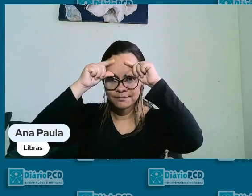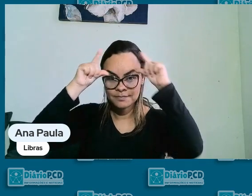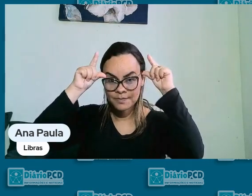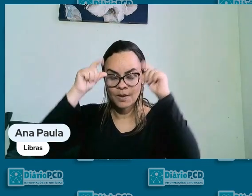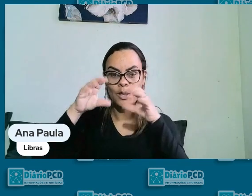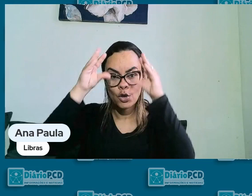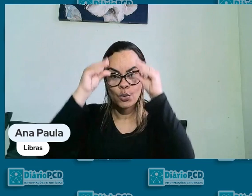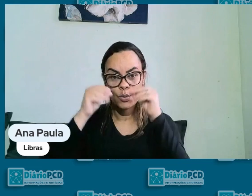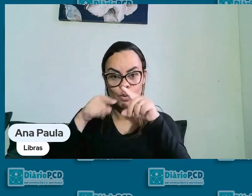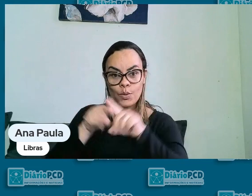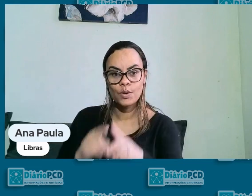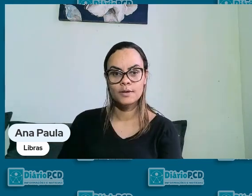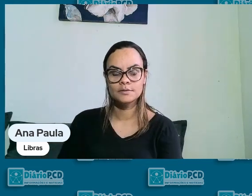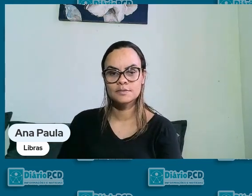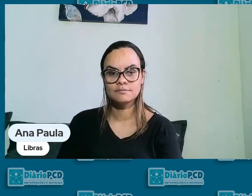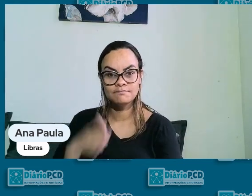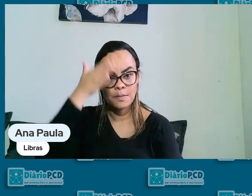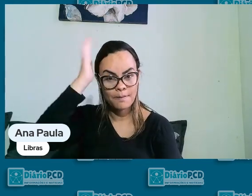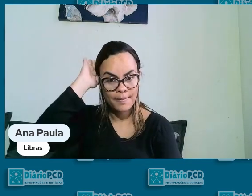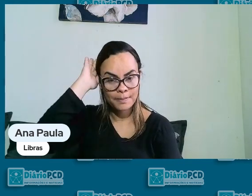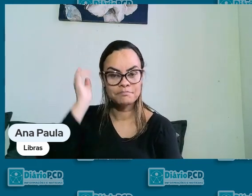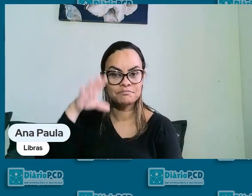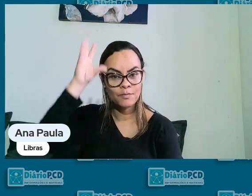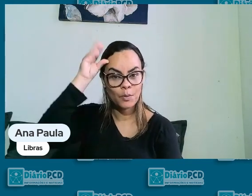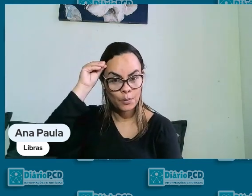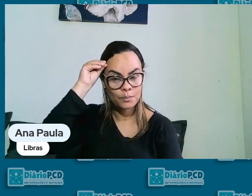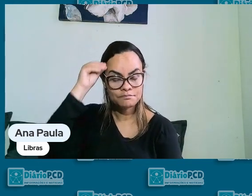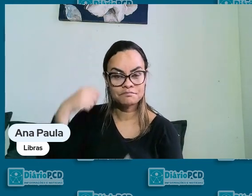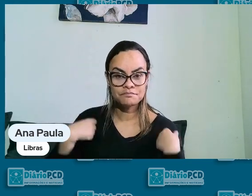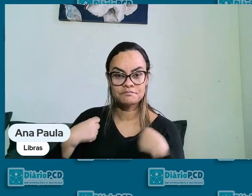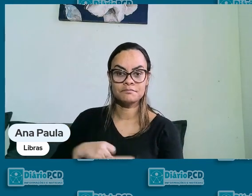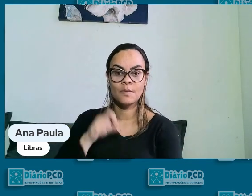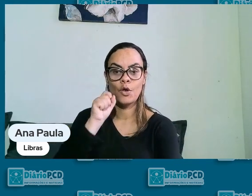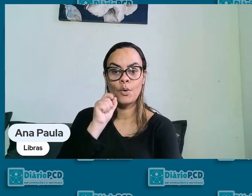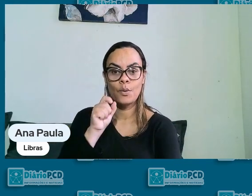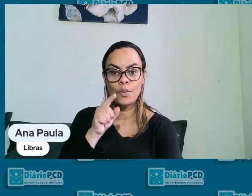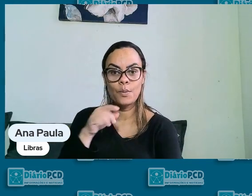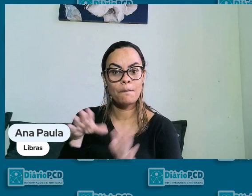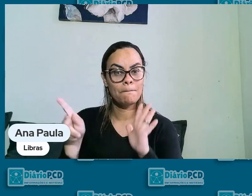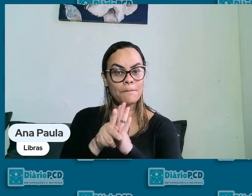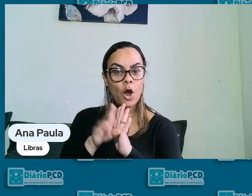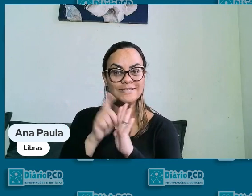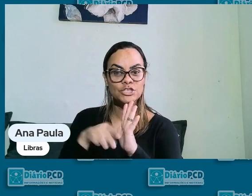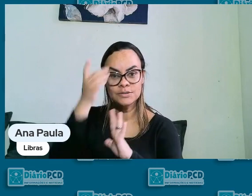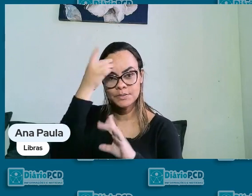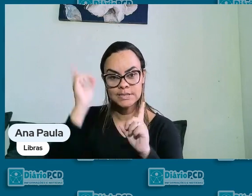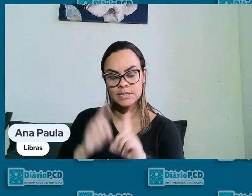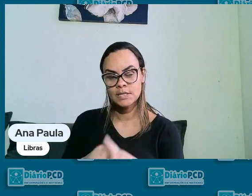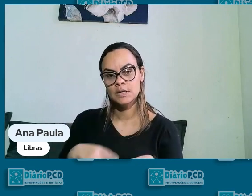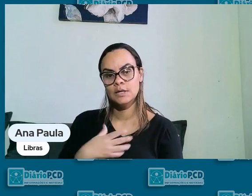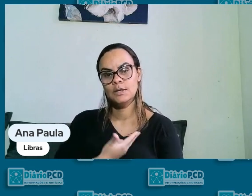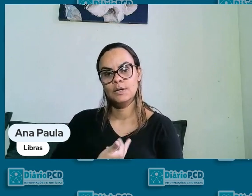e escuras, cabelo escuro penteado para trás, visto uma camisa azul, a camisa do Diário PCD, no meu peito,